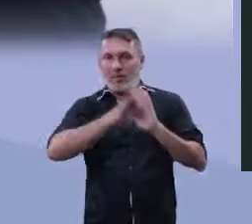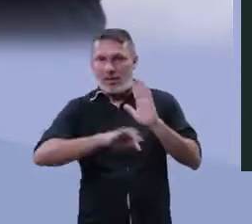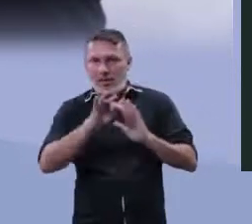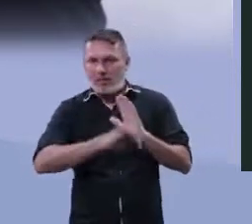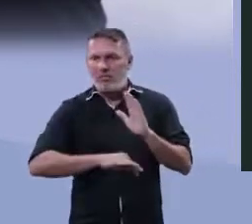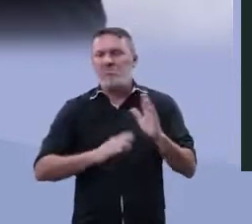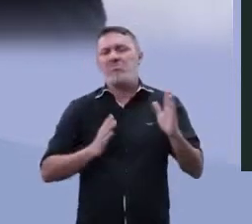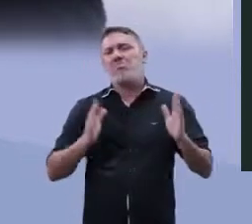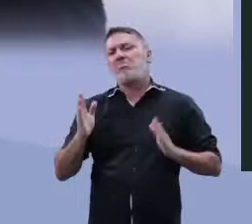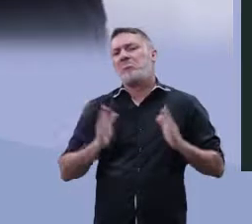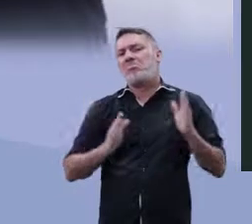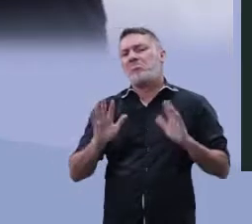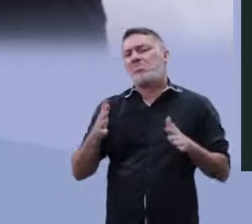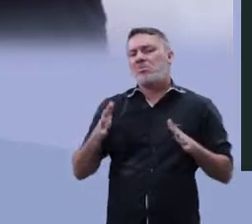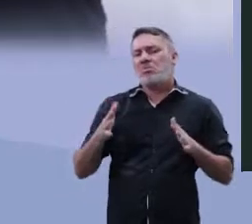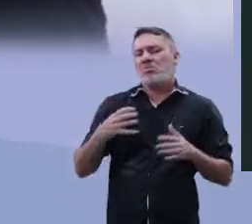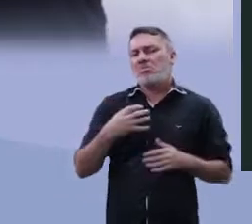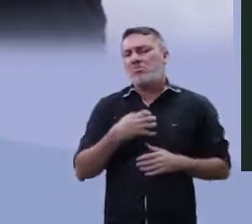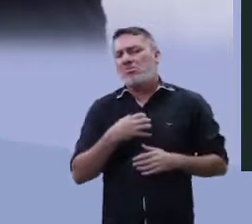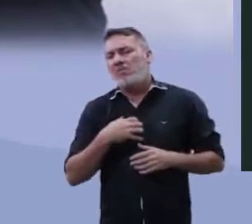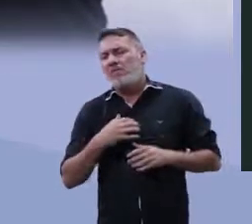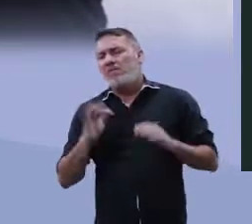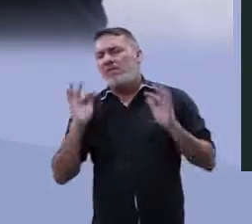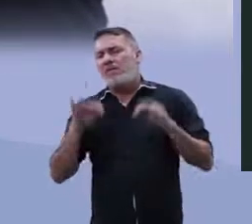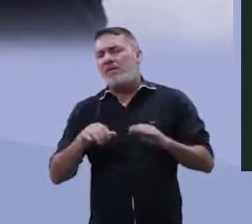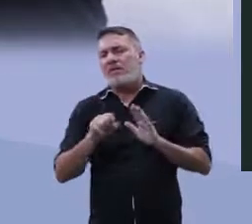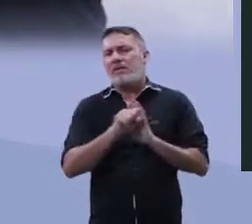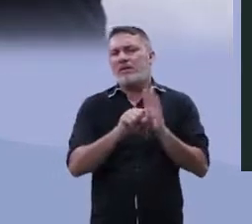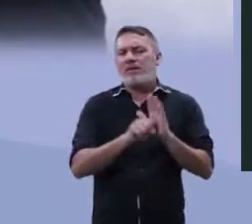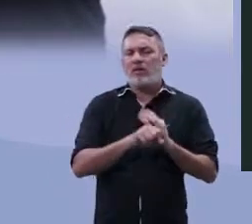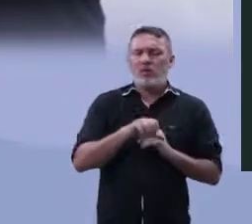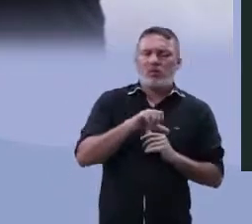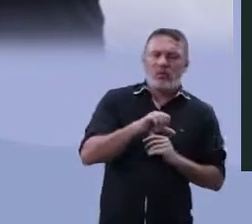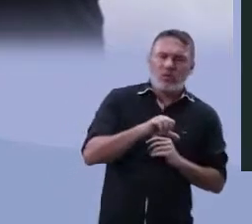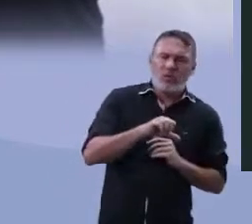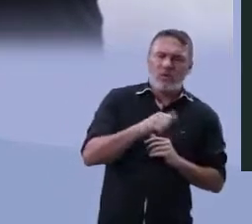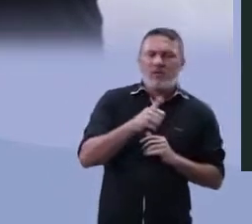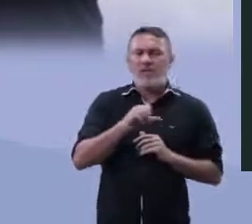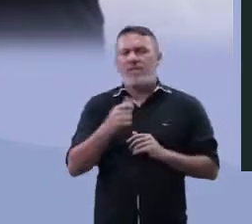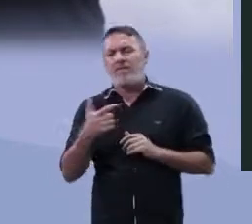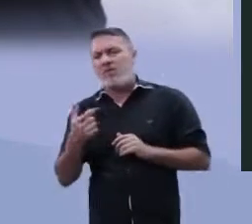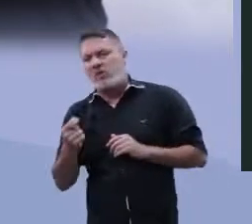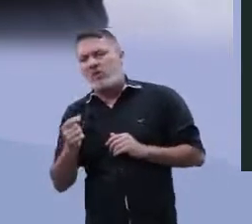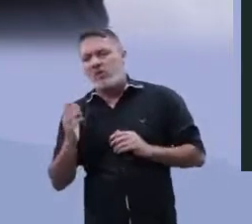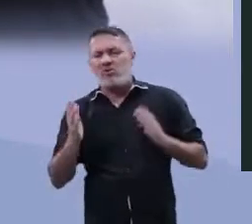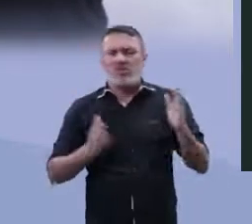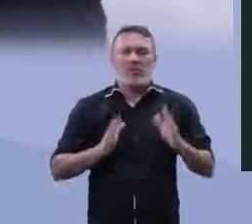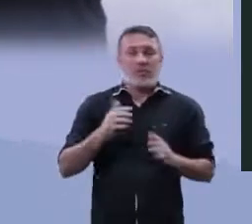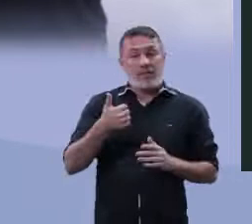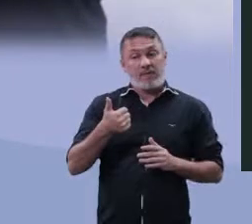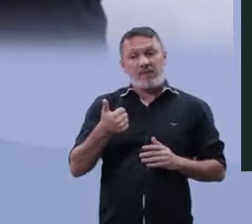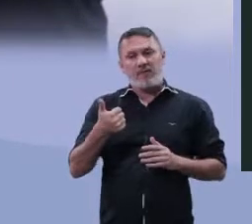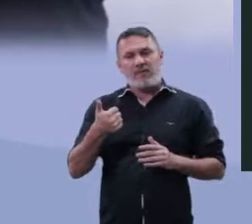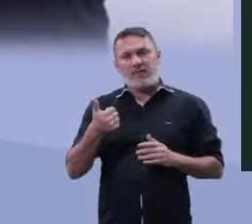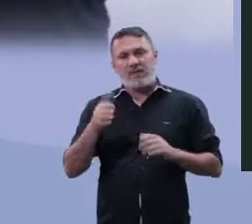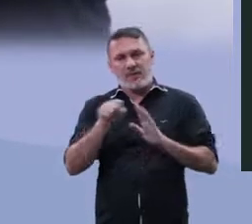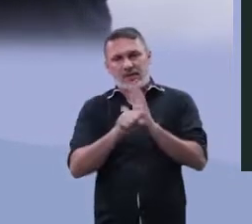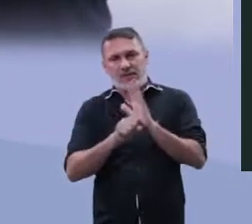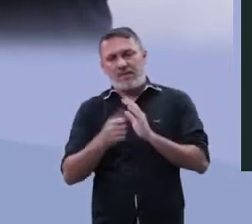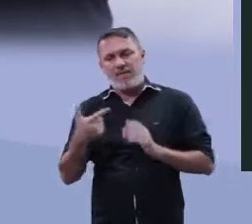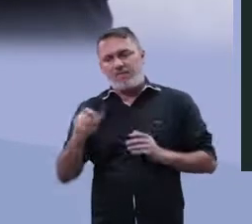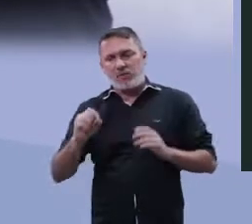escrever seus textos ali nas primeiras, no final do século XIX e início do século XX, né, basicamente no século